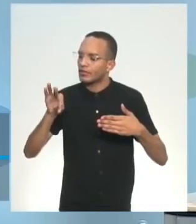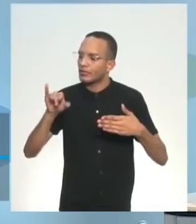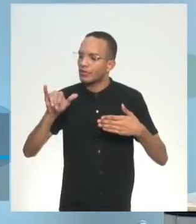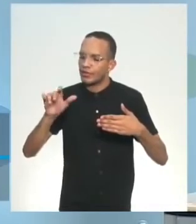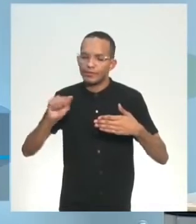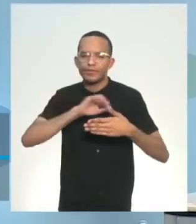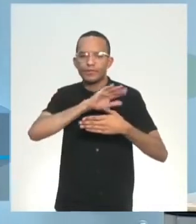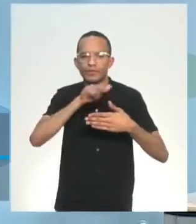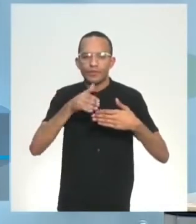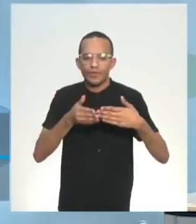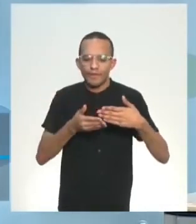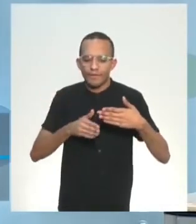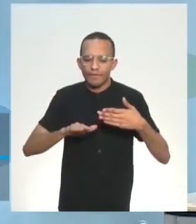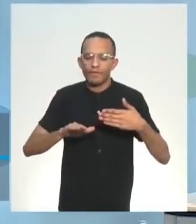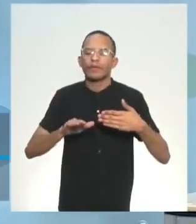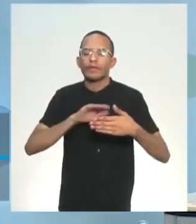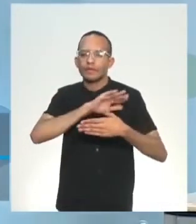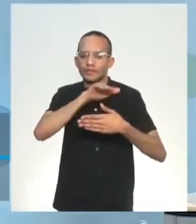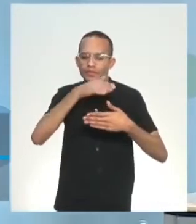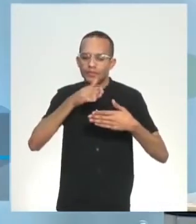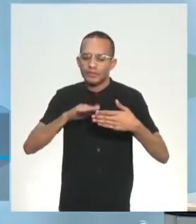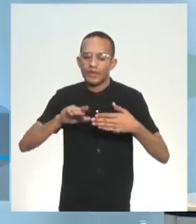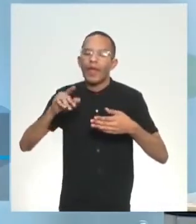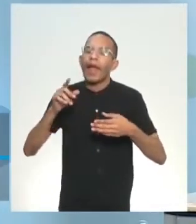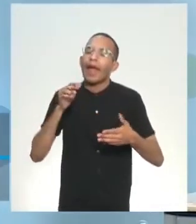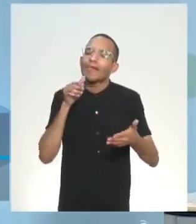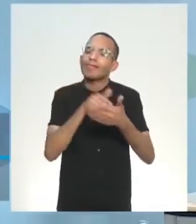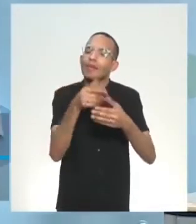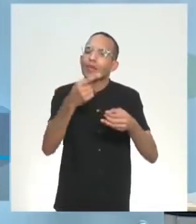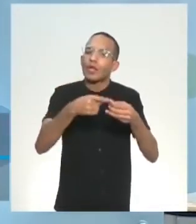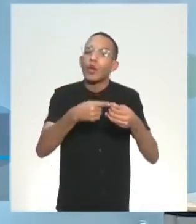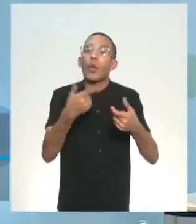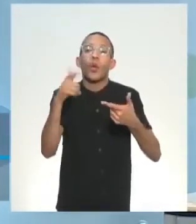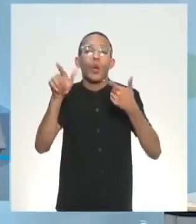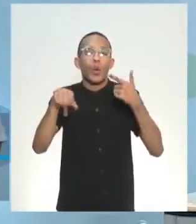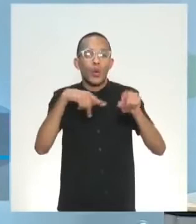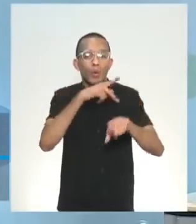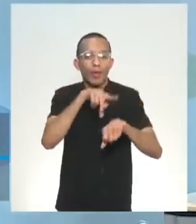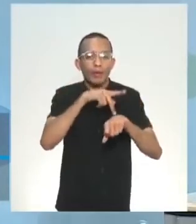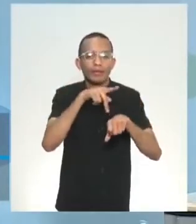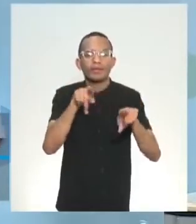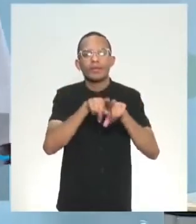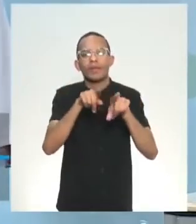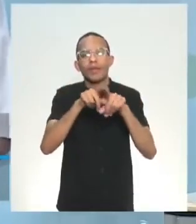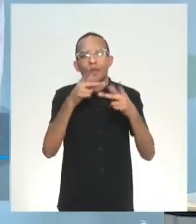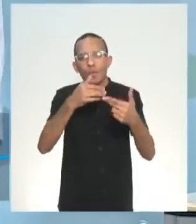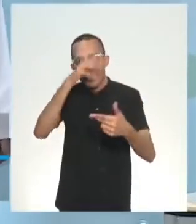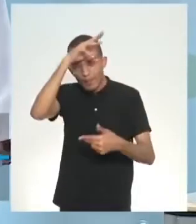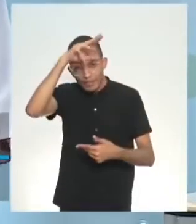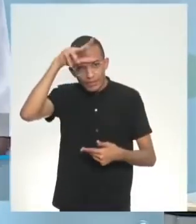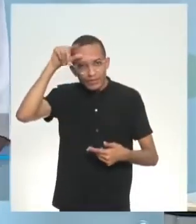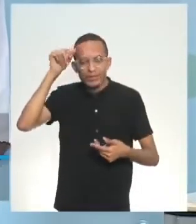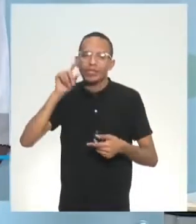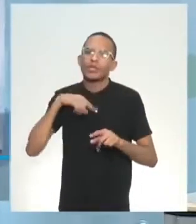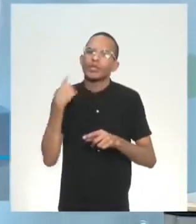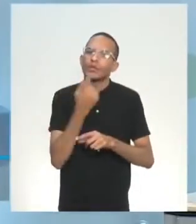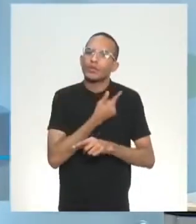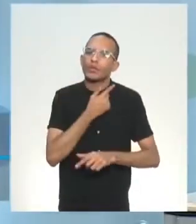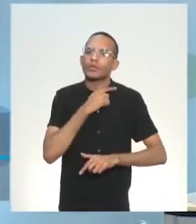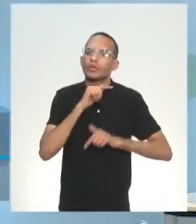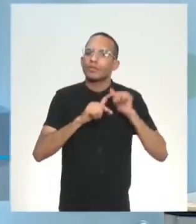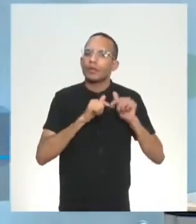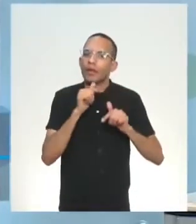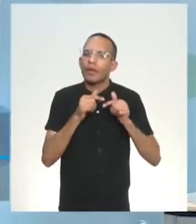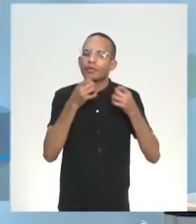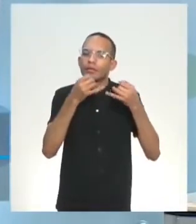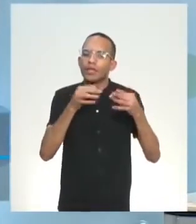vendo? Tá? Então a Mata Atlântica vai até para outros países, né? Assim como a Amazônia também, mas a gente vai trabalhar só a parte